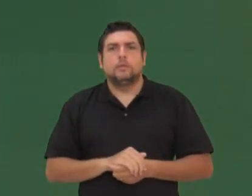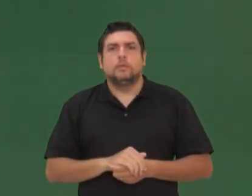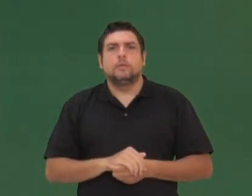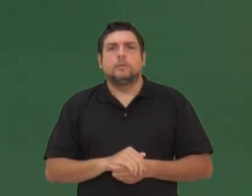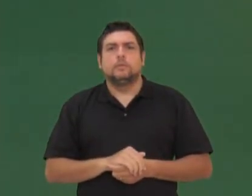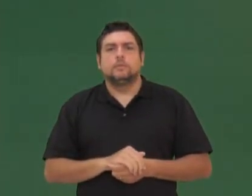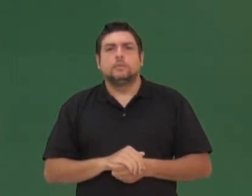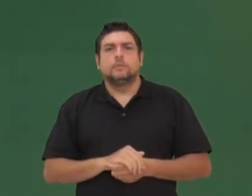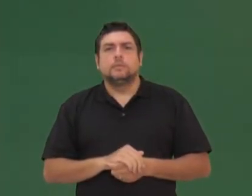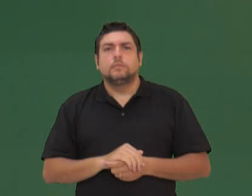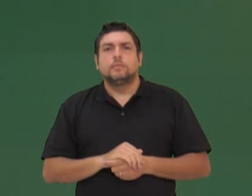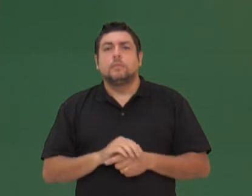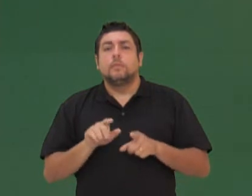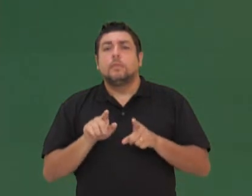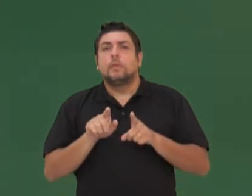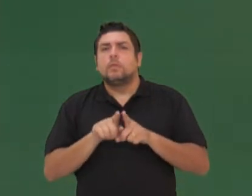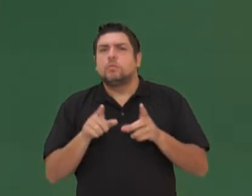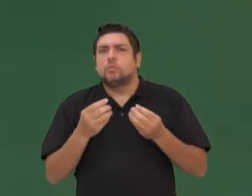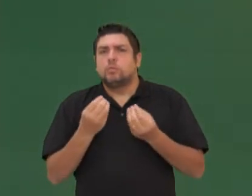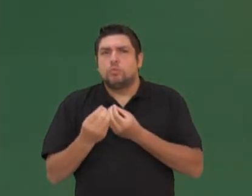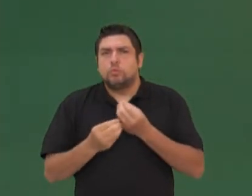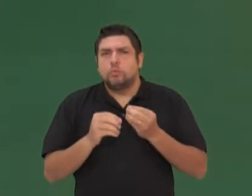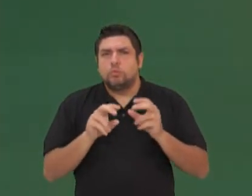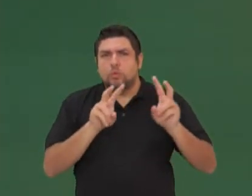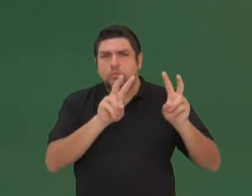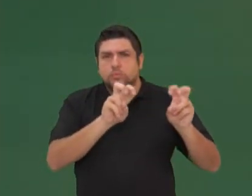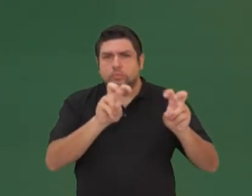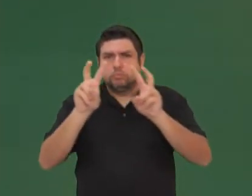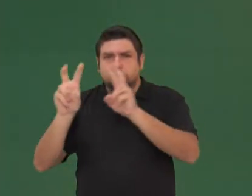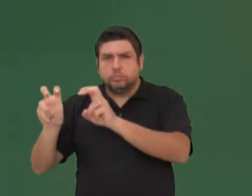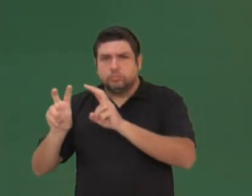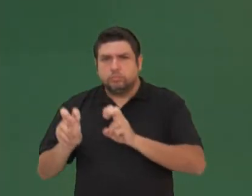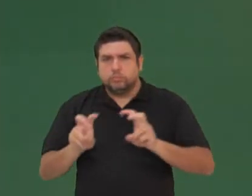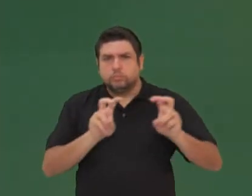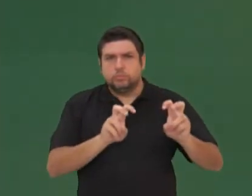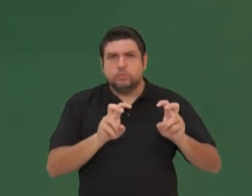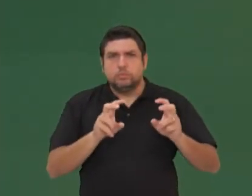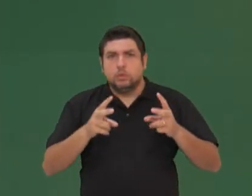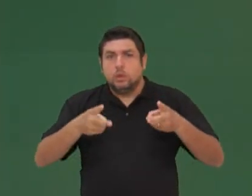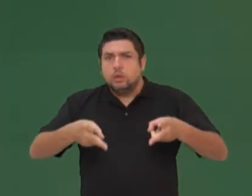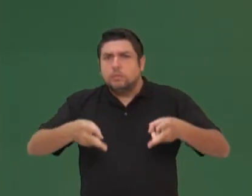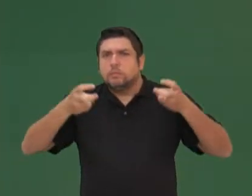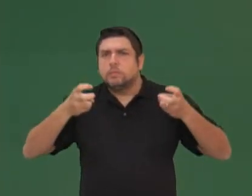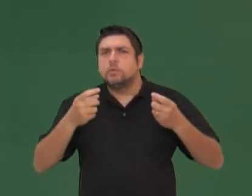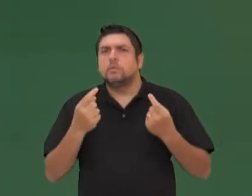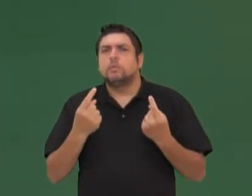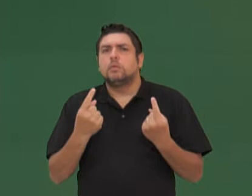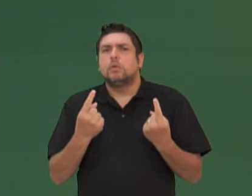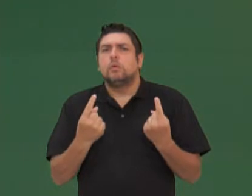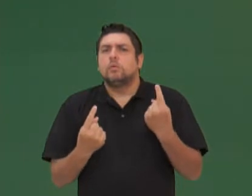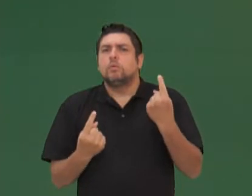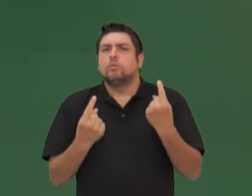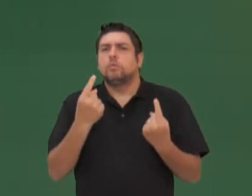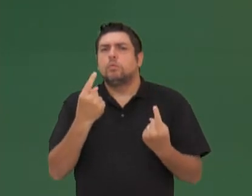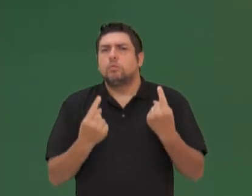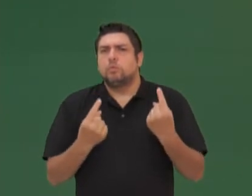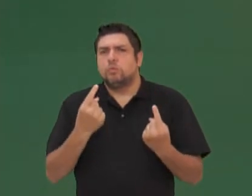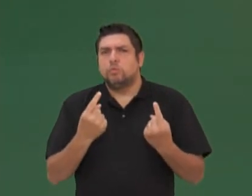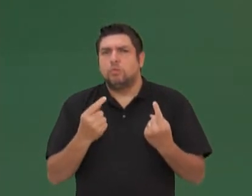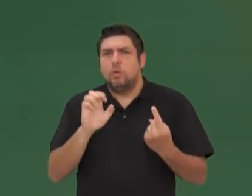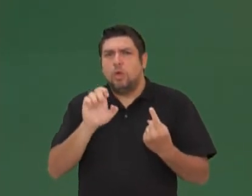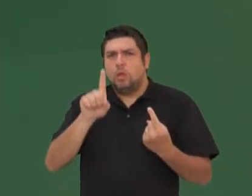A ideia é observar estes titulares e identificar, por exemplo, qual ou quais titulares expressam